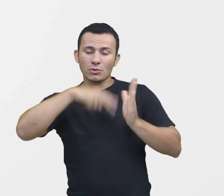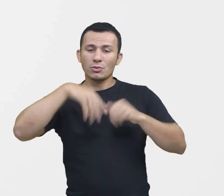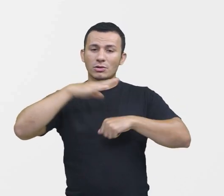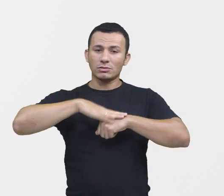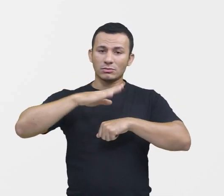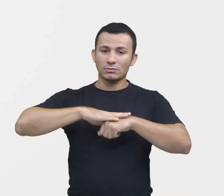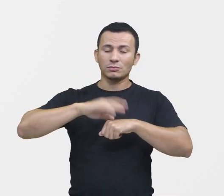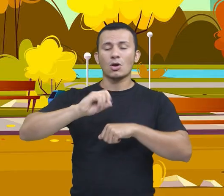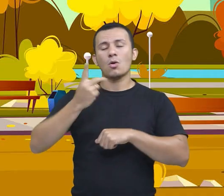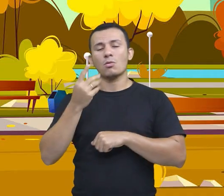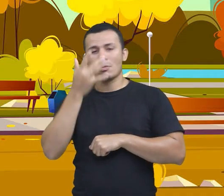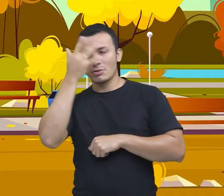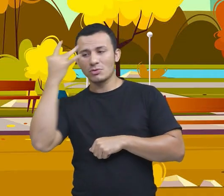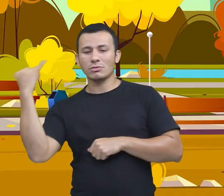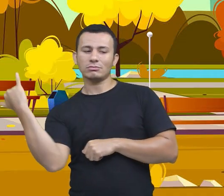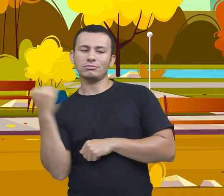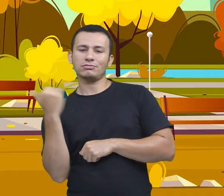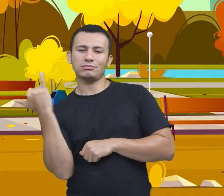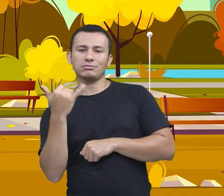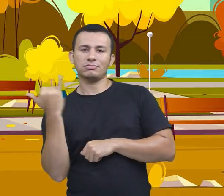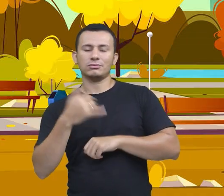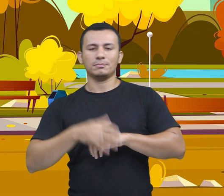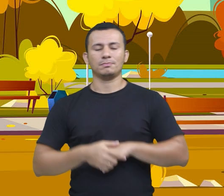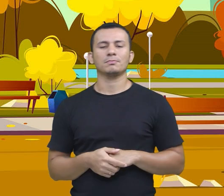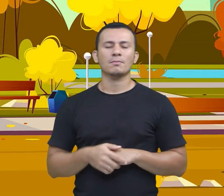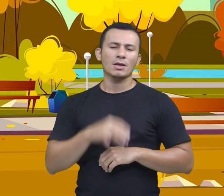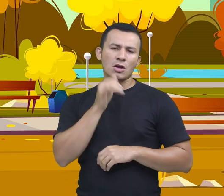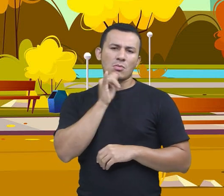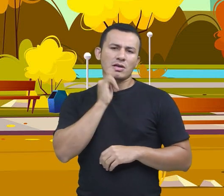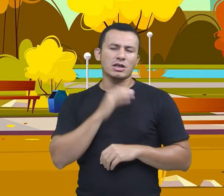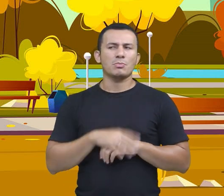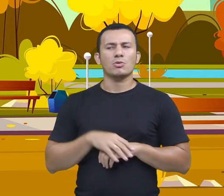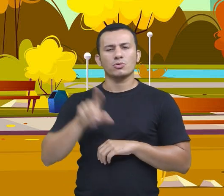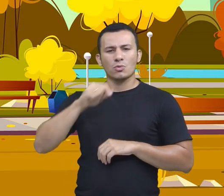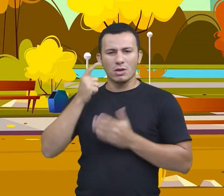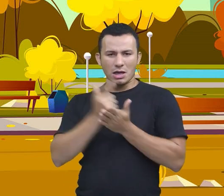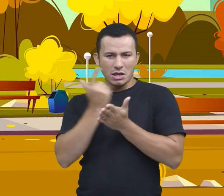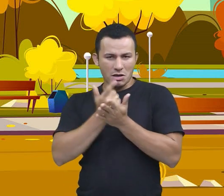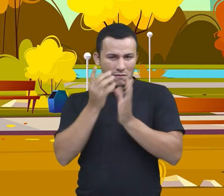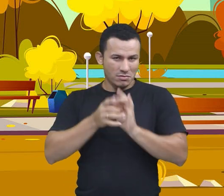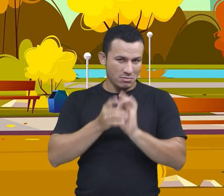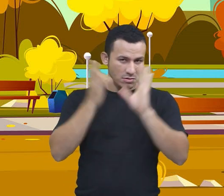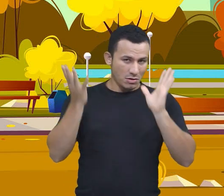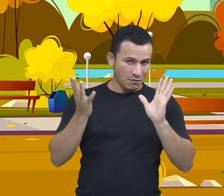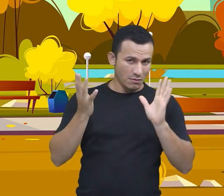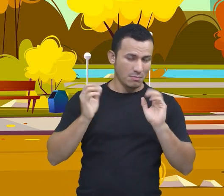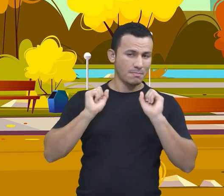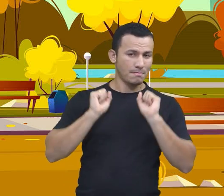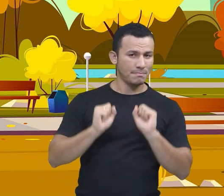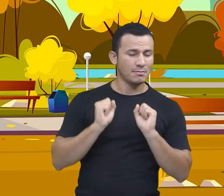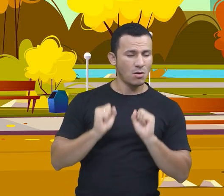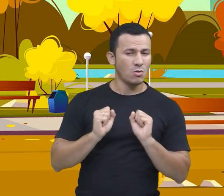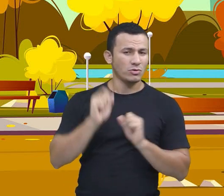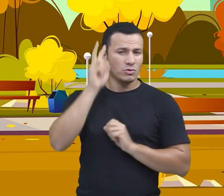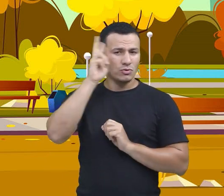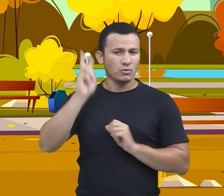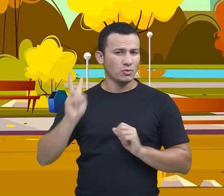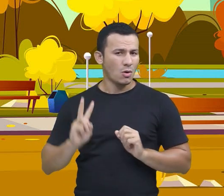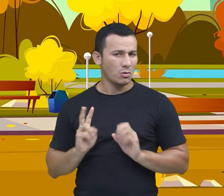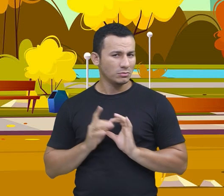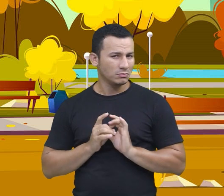um terceiro. Como assim? Posso escolher o livro que eu quiser, o texto que eu quiser, a história que eu